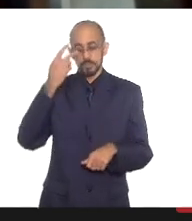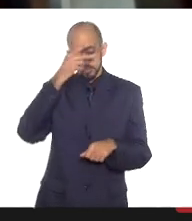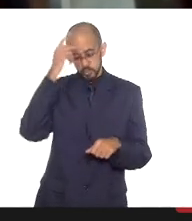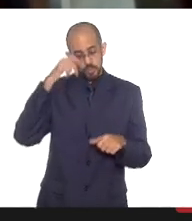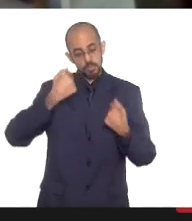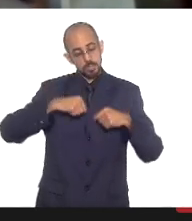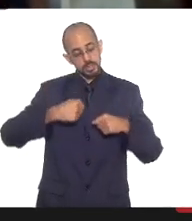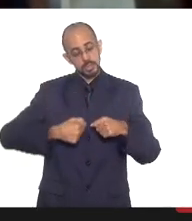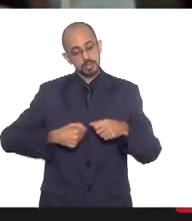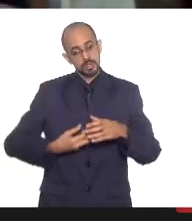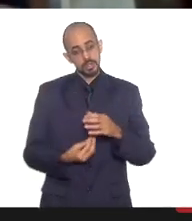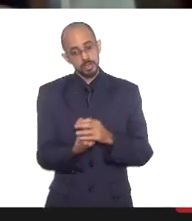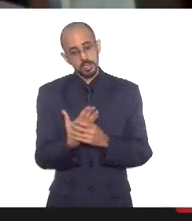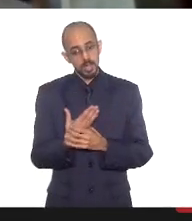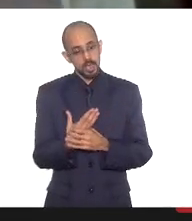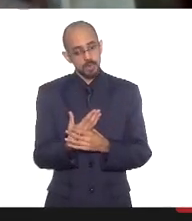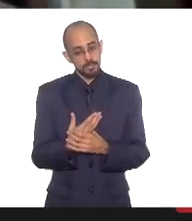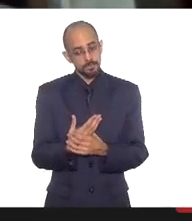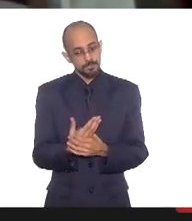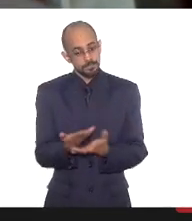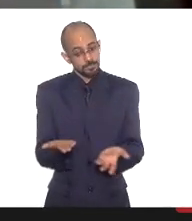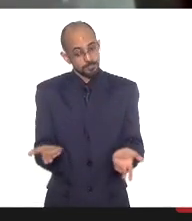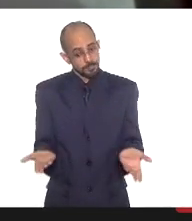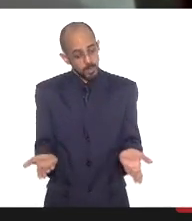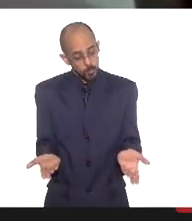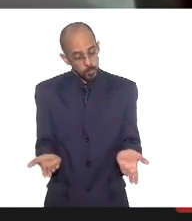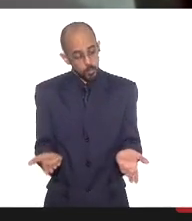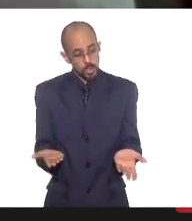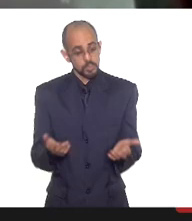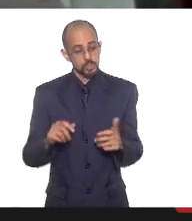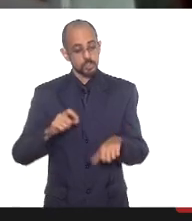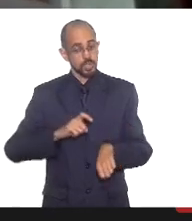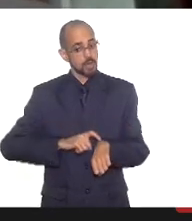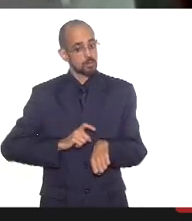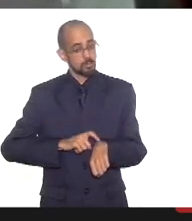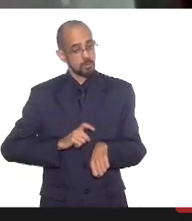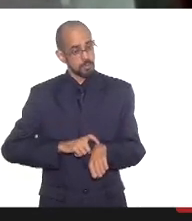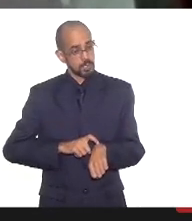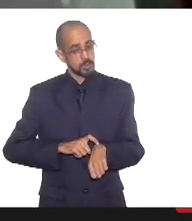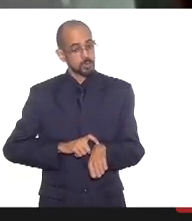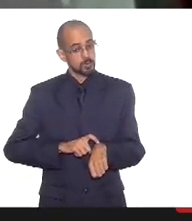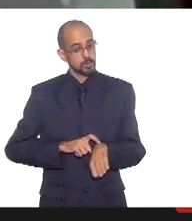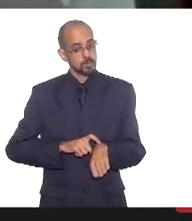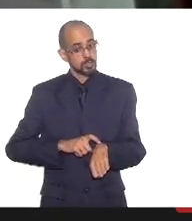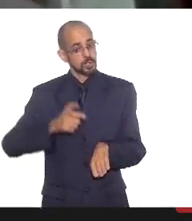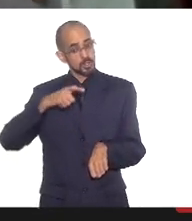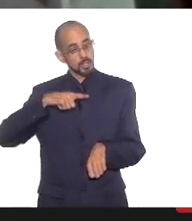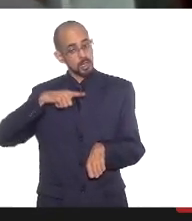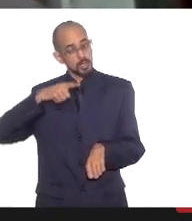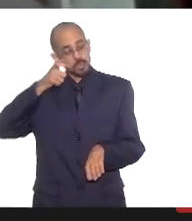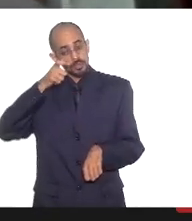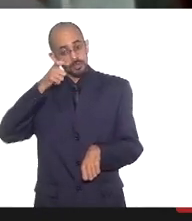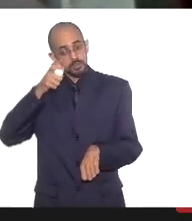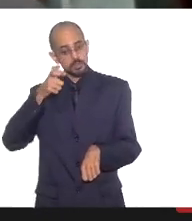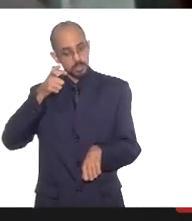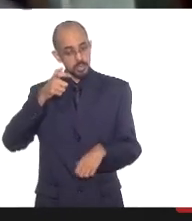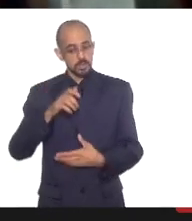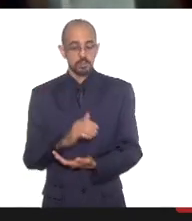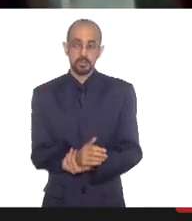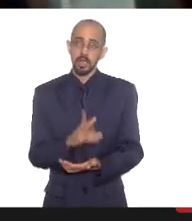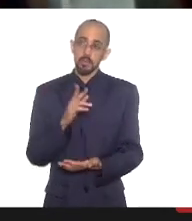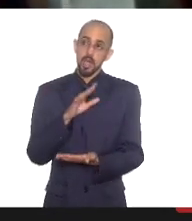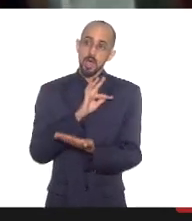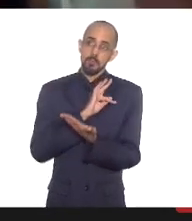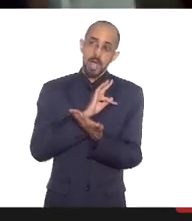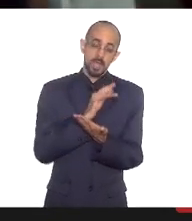deveria definir e assim por diante então a gente está vivendo esse momento é aí entre os interesses que você muito bem colocou Marta